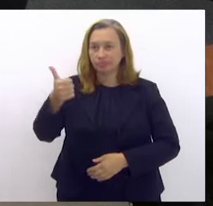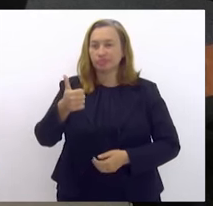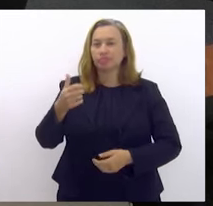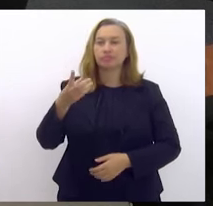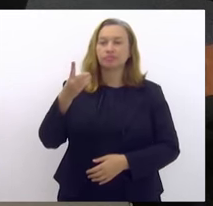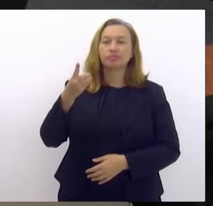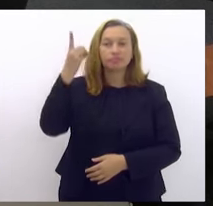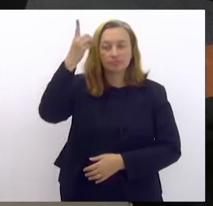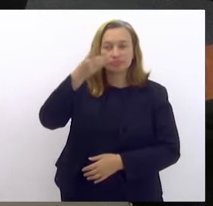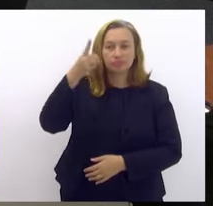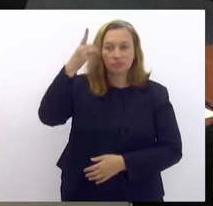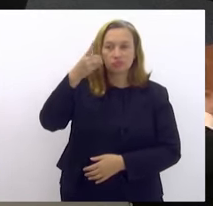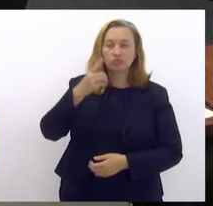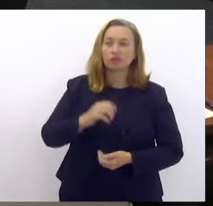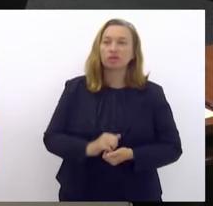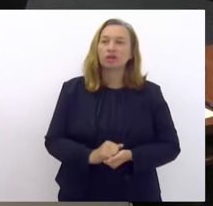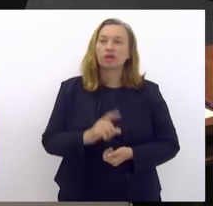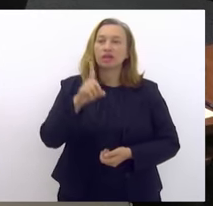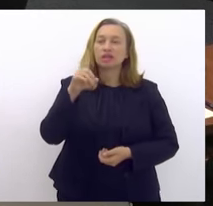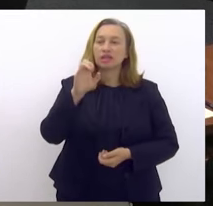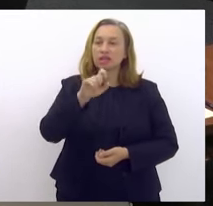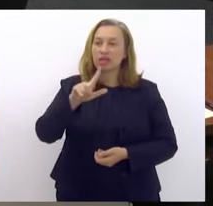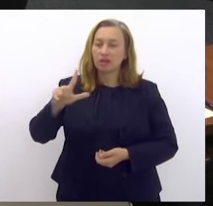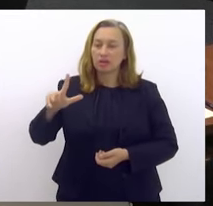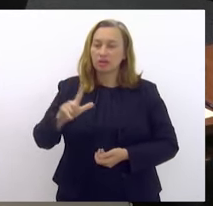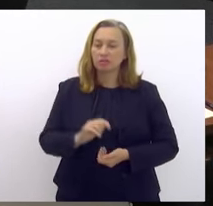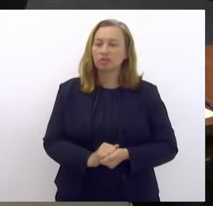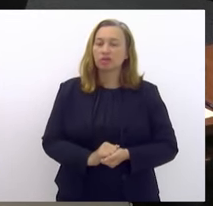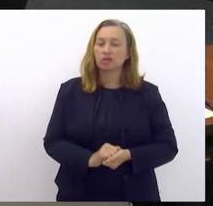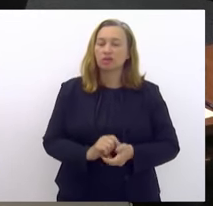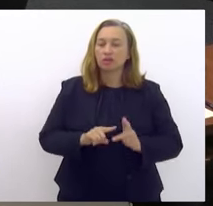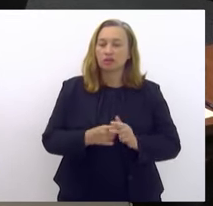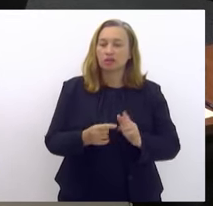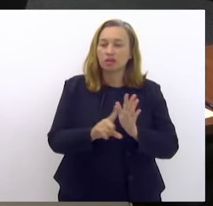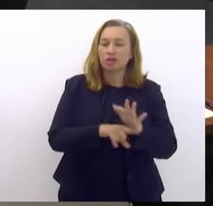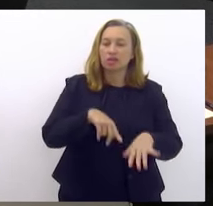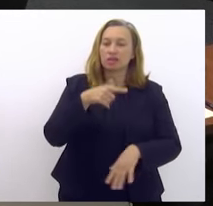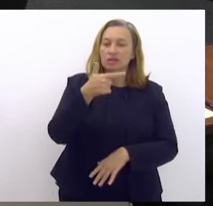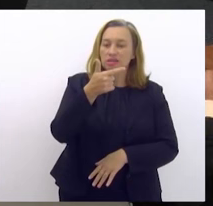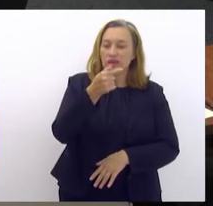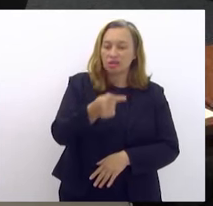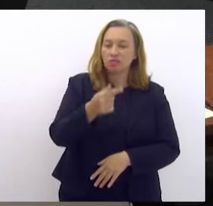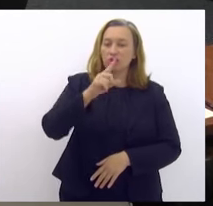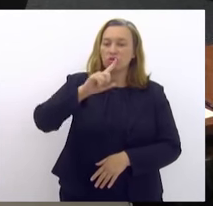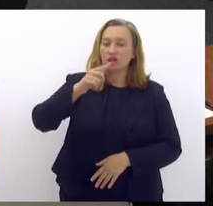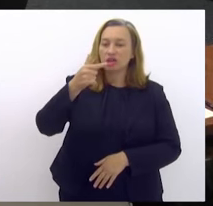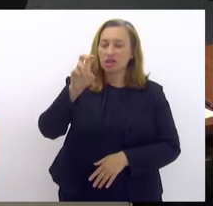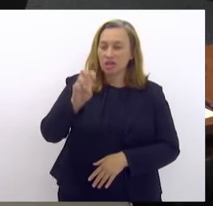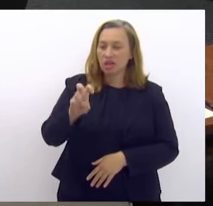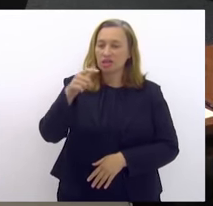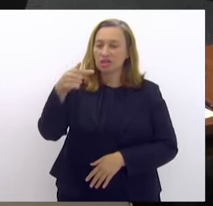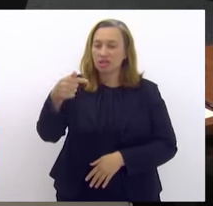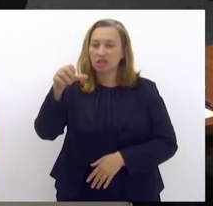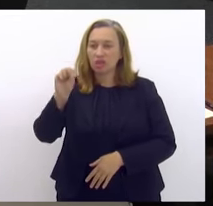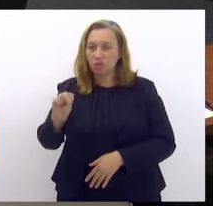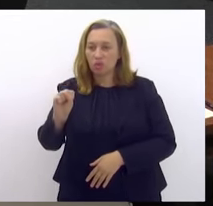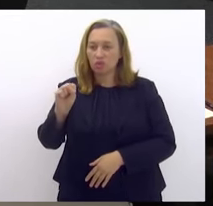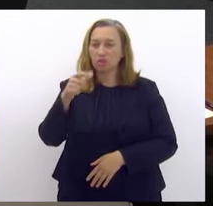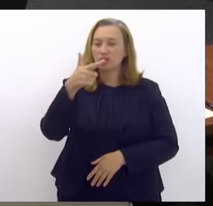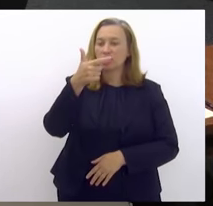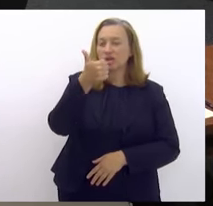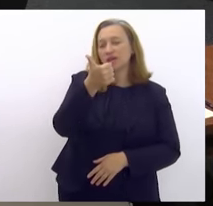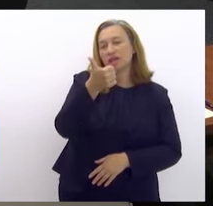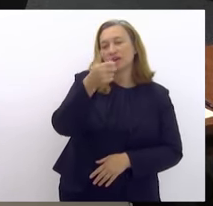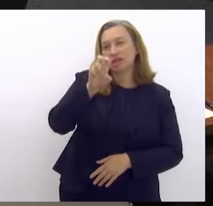4677/2021, de autoria do deputado Daniel Libreirão, que altera a lei 7.578, de 15 de maio